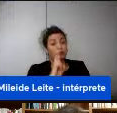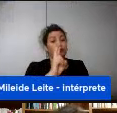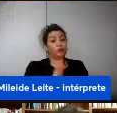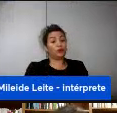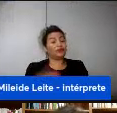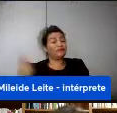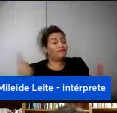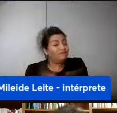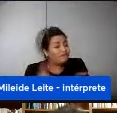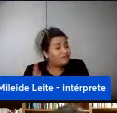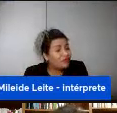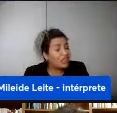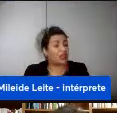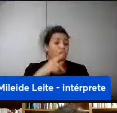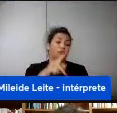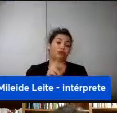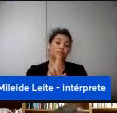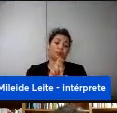de previsão.